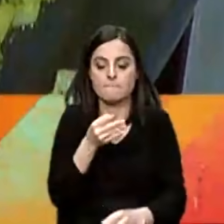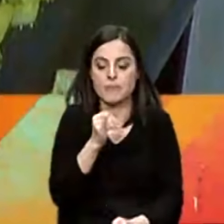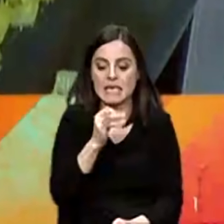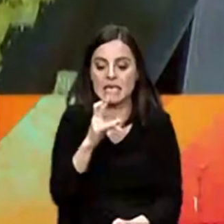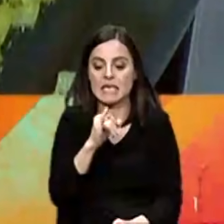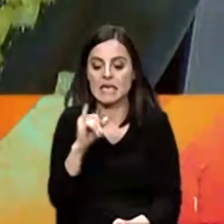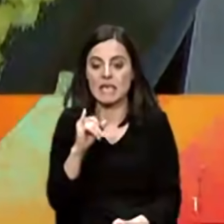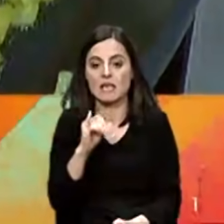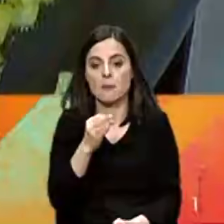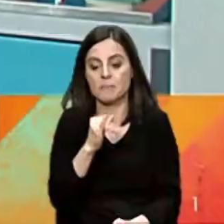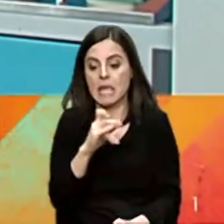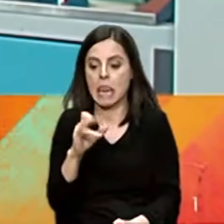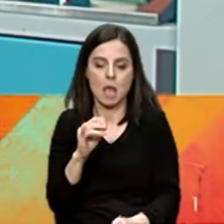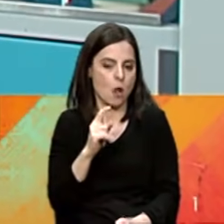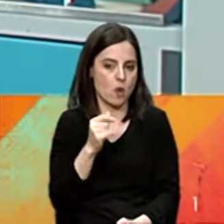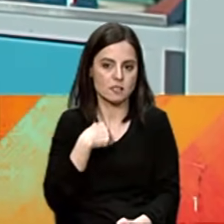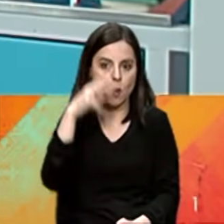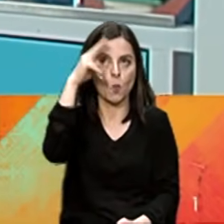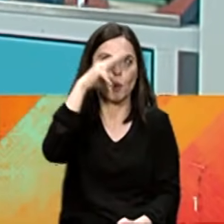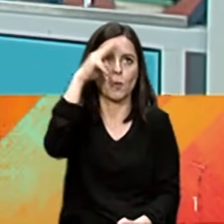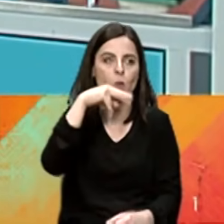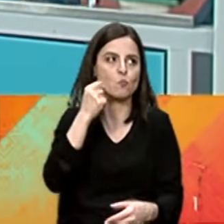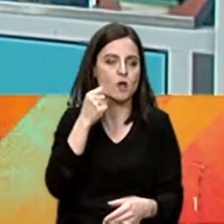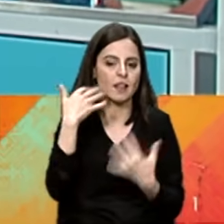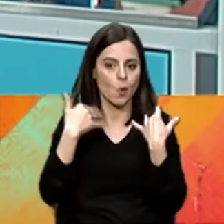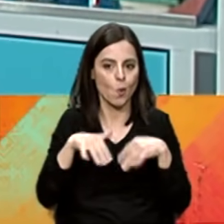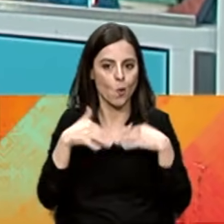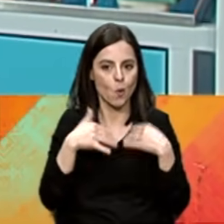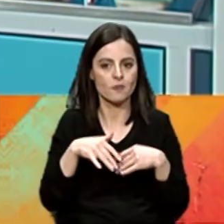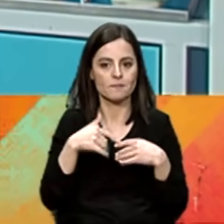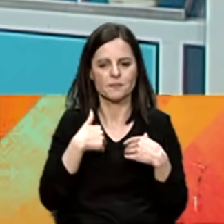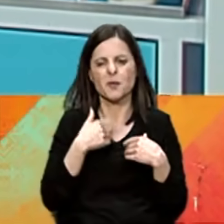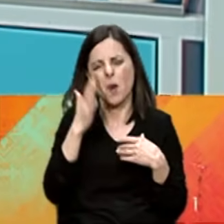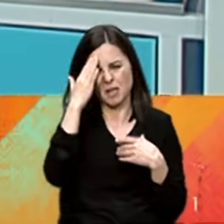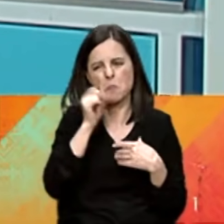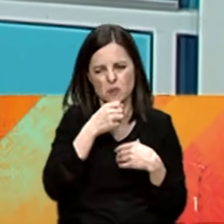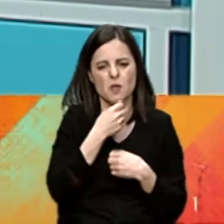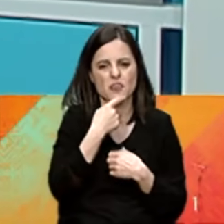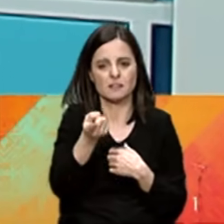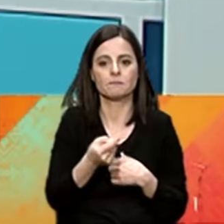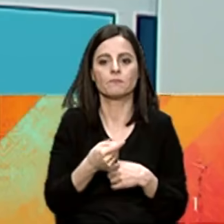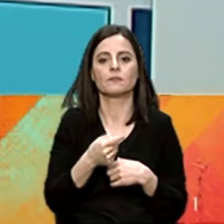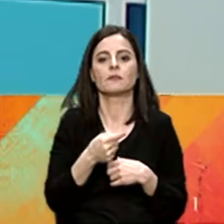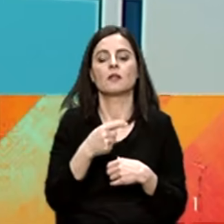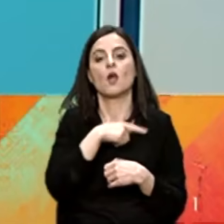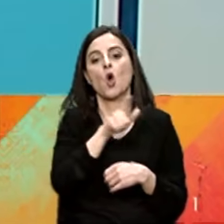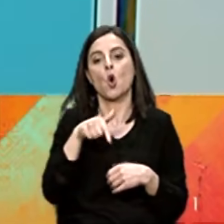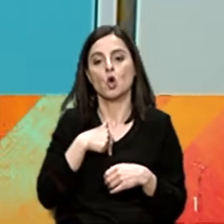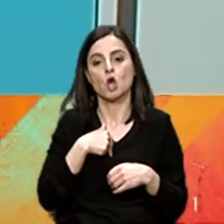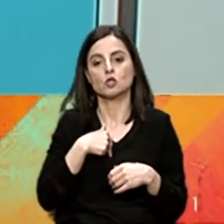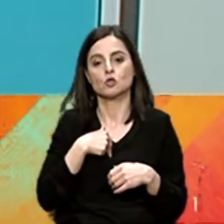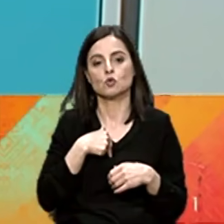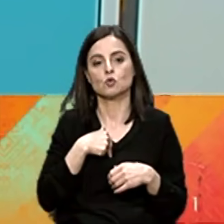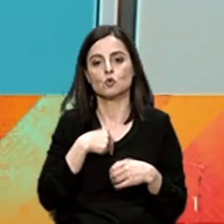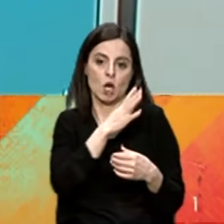não é? Exagerei um bocadinho na dose. Então, eu acho que posso partilhar isto. O Tosé é o nosso realizador dessa semana. Portanto, sim.